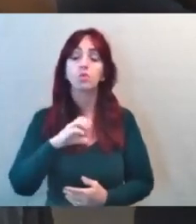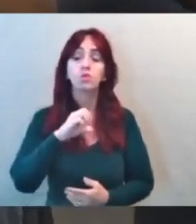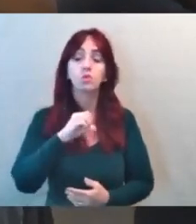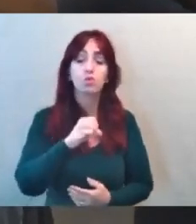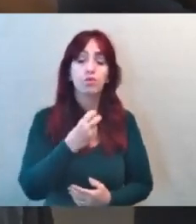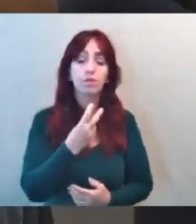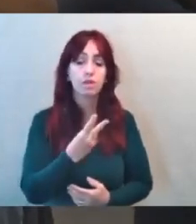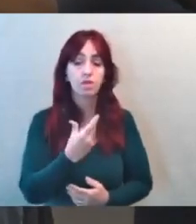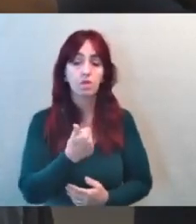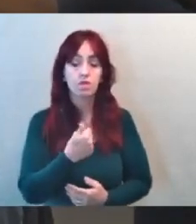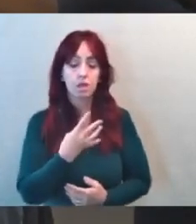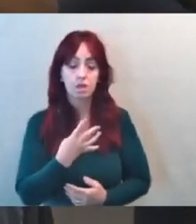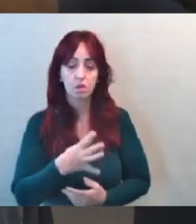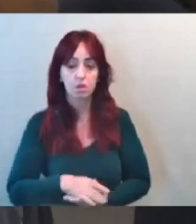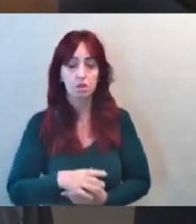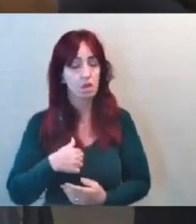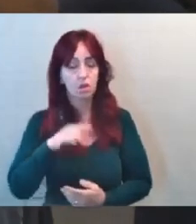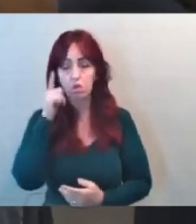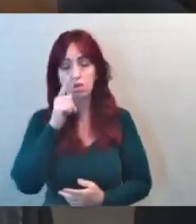não consigo mais utilizar.